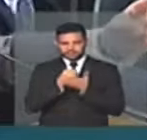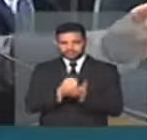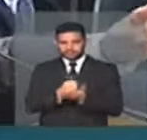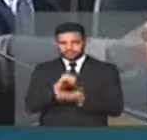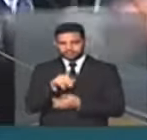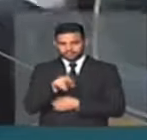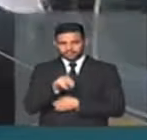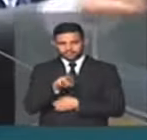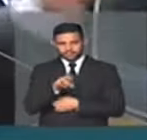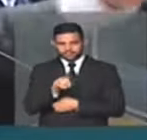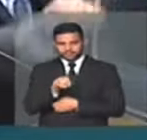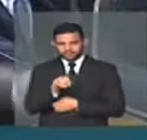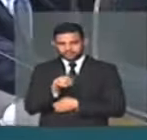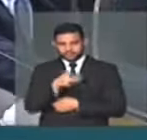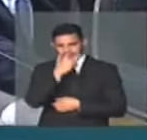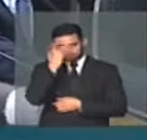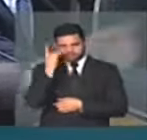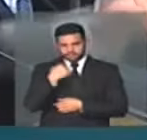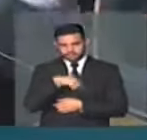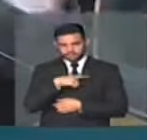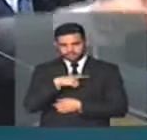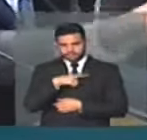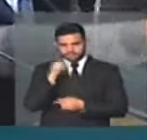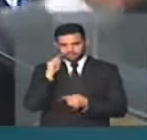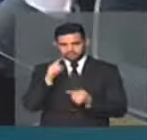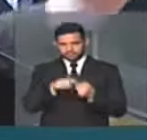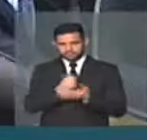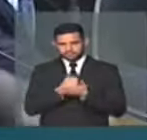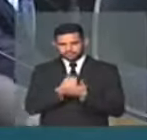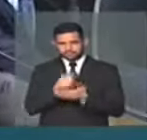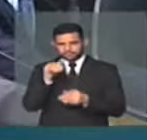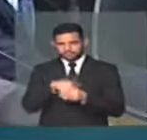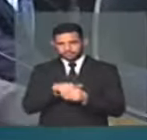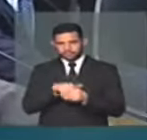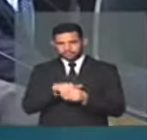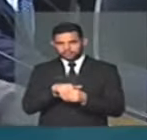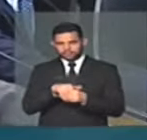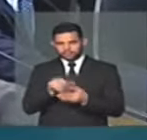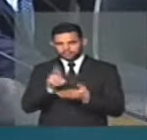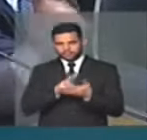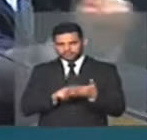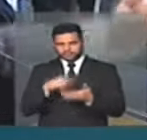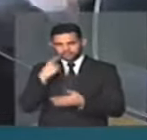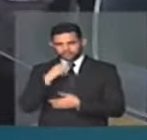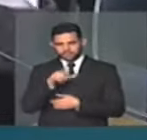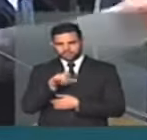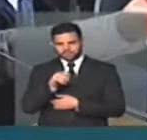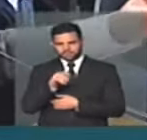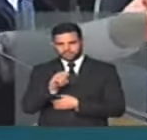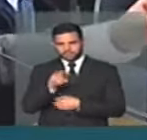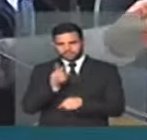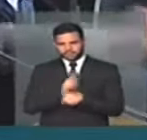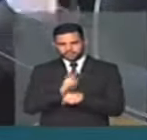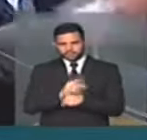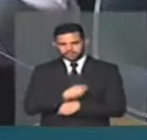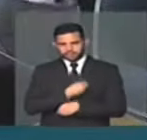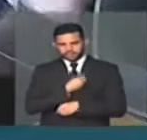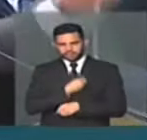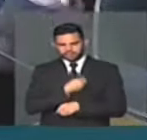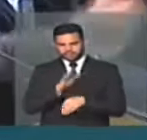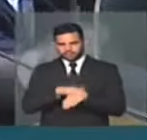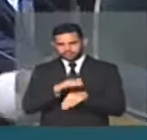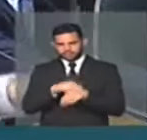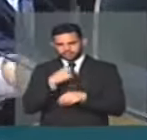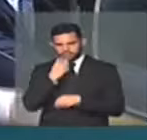oferecer a impunidade como para aqueles que cometem crimes. O encaminhamento é a favor do relatório do deputado Laird Bess em defesa da vida.